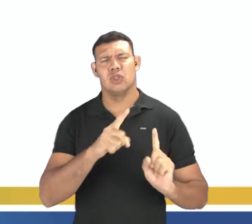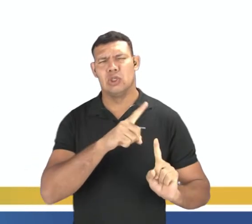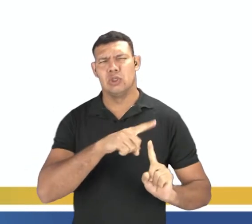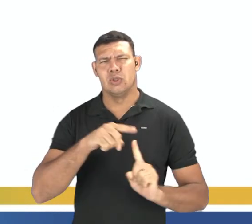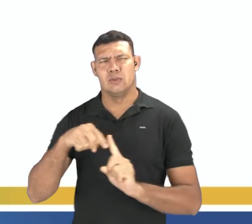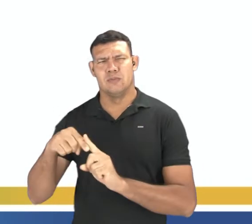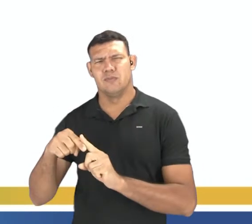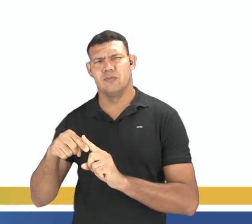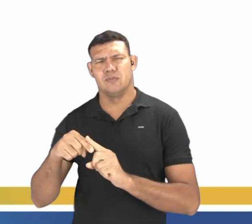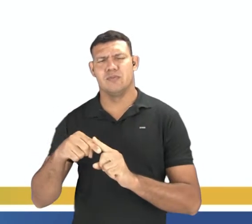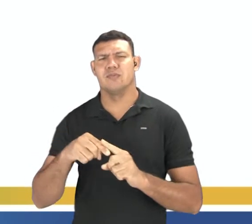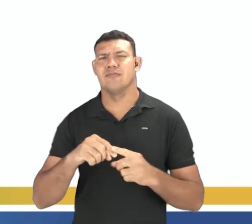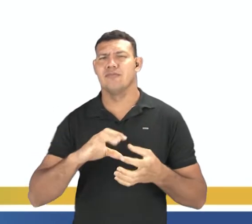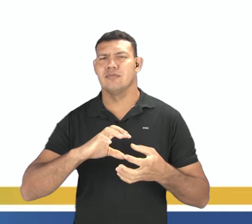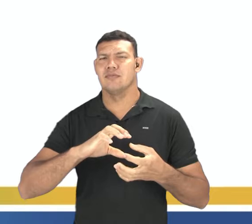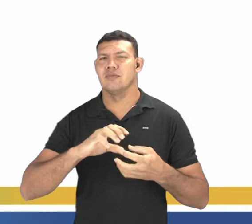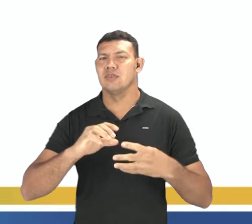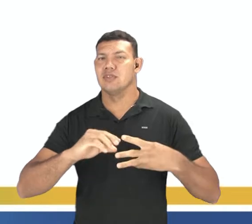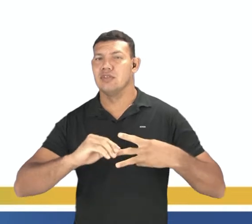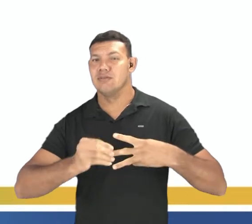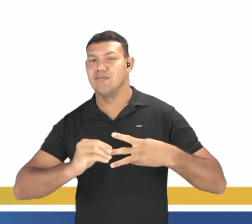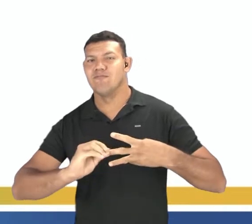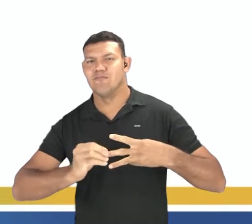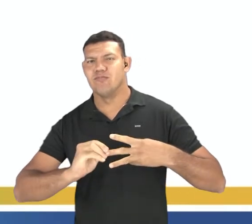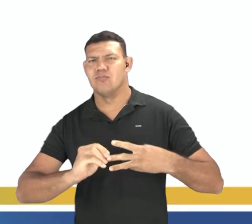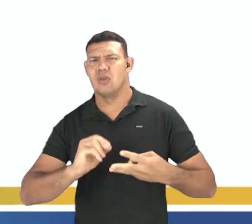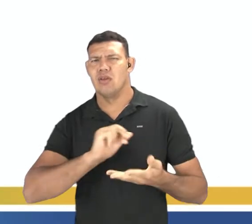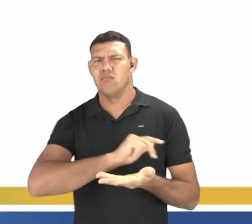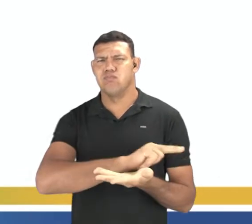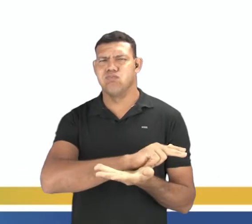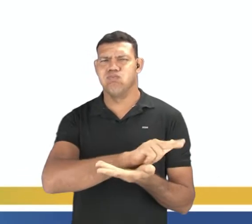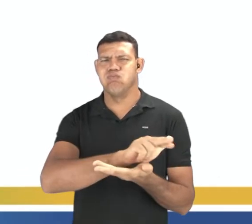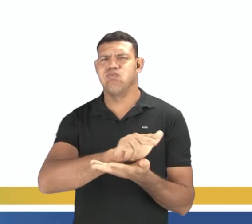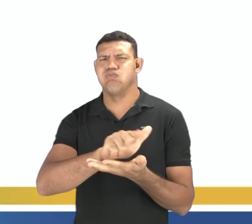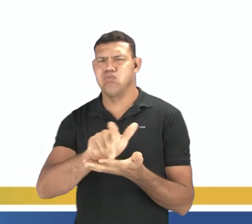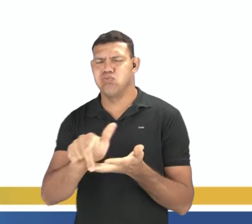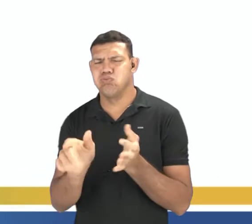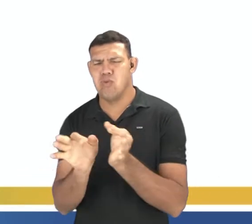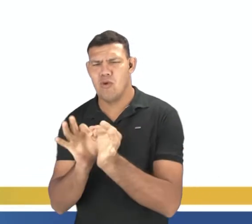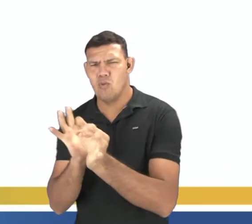com formatos e funções distintos, que organizam